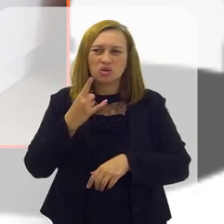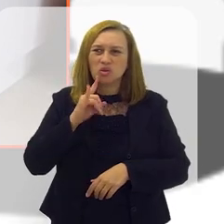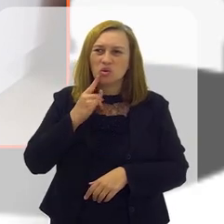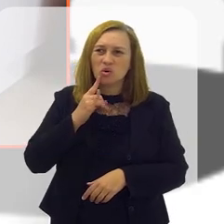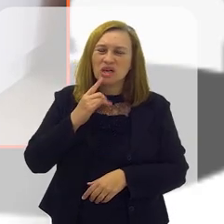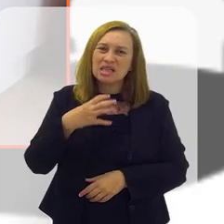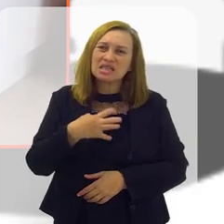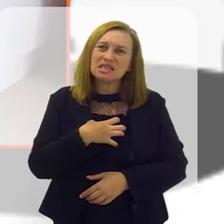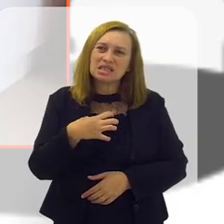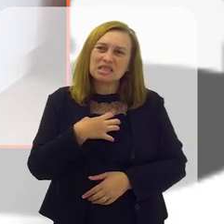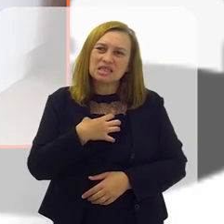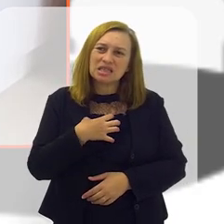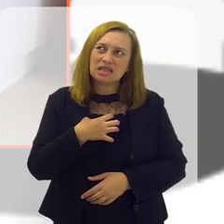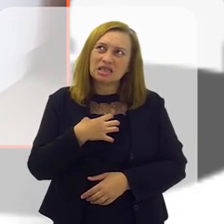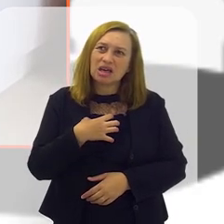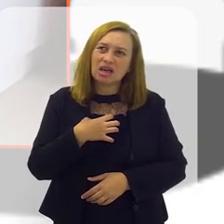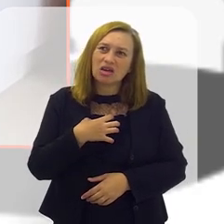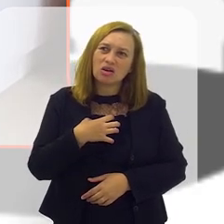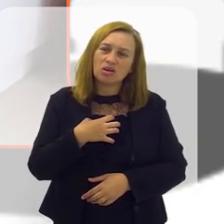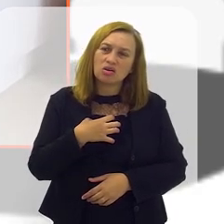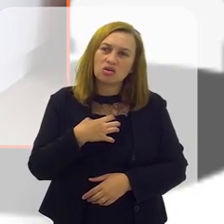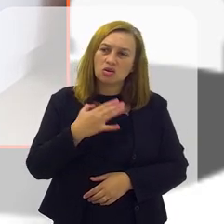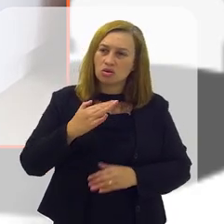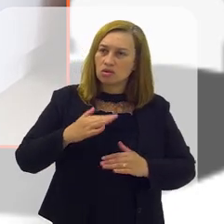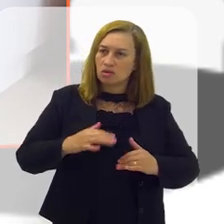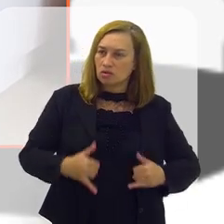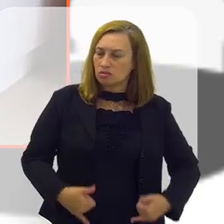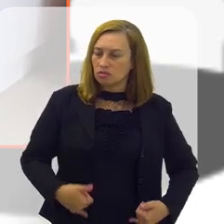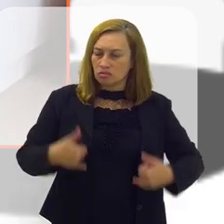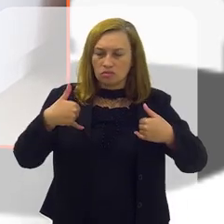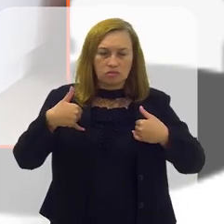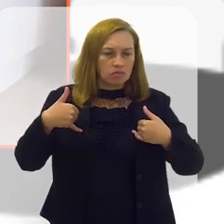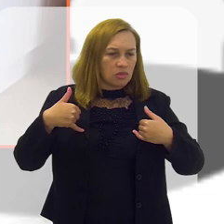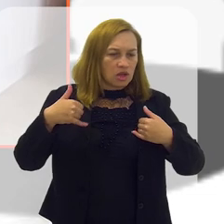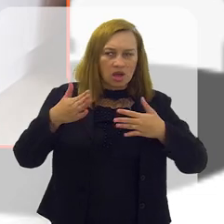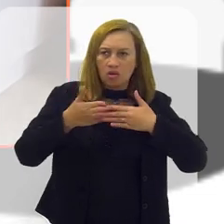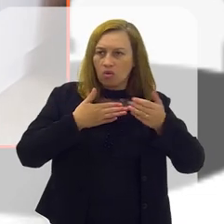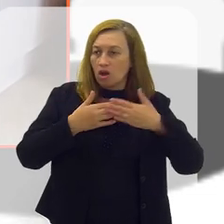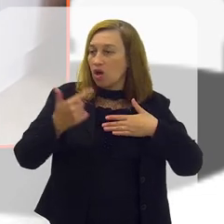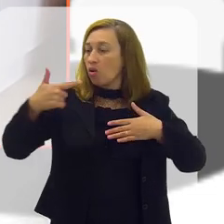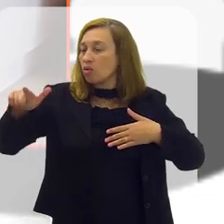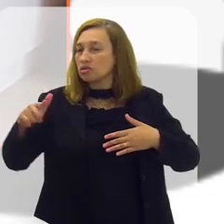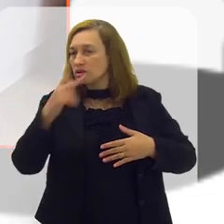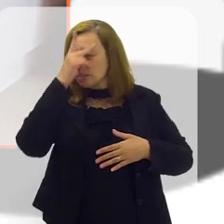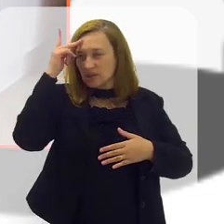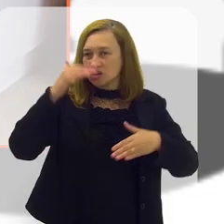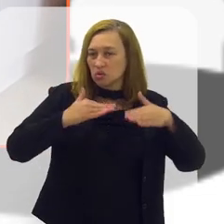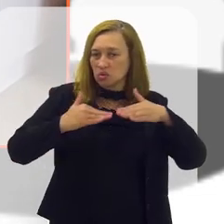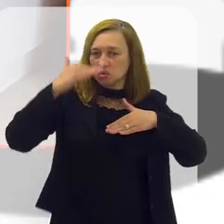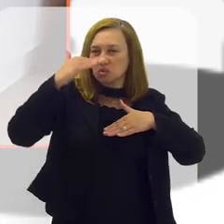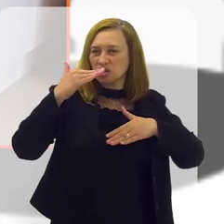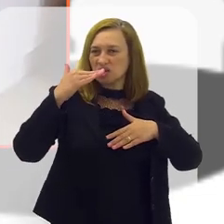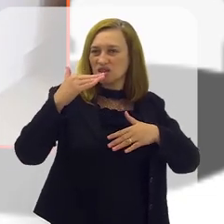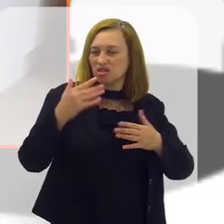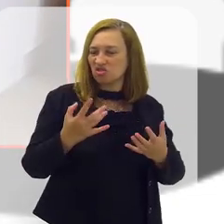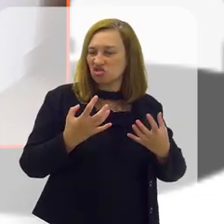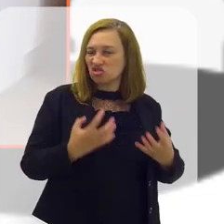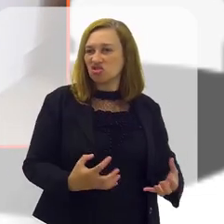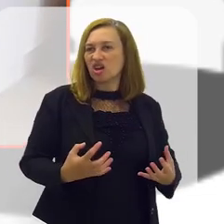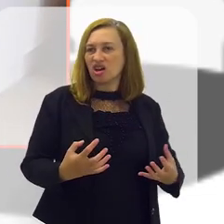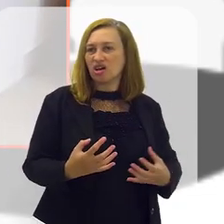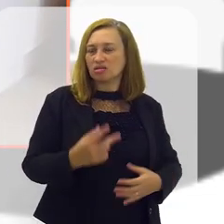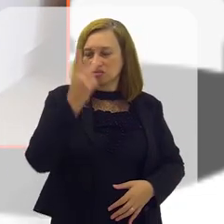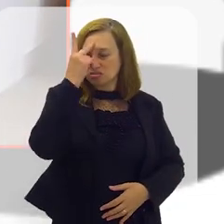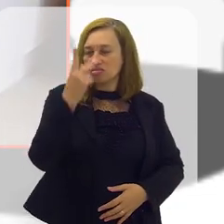alcoolismo, ela se sinta superior a qualquer outro. Então, ela fica mais arrogante,